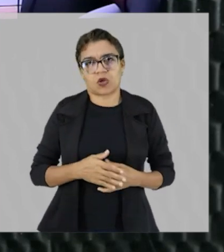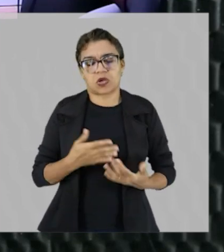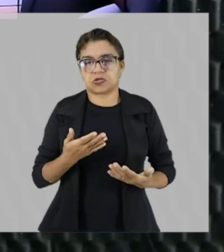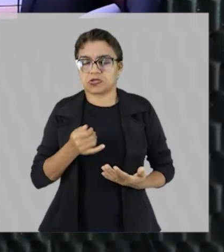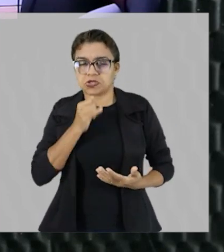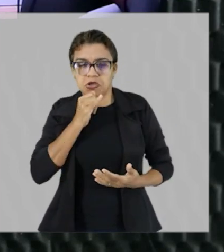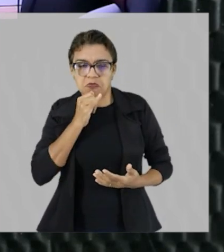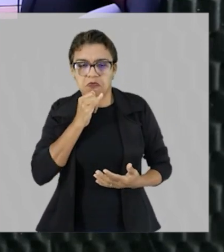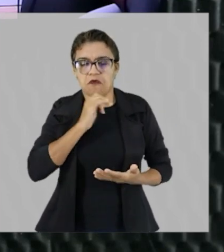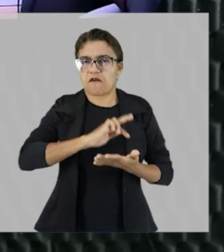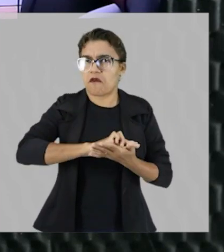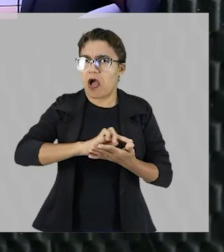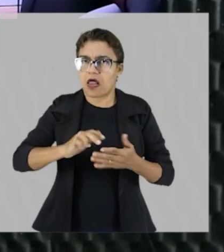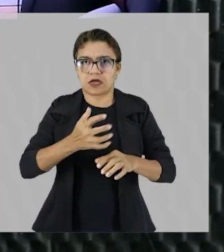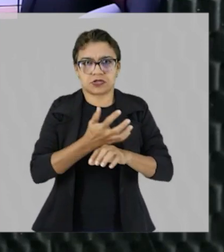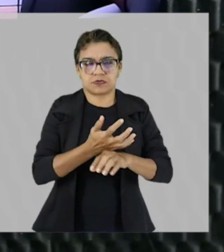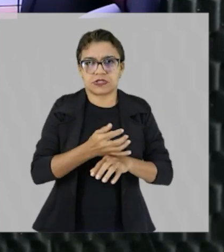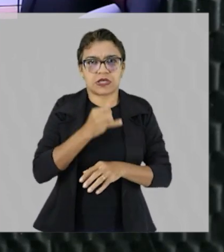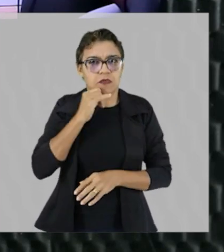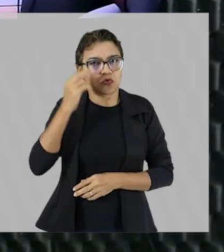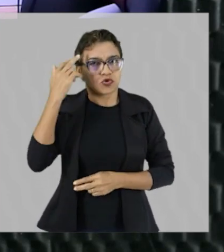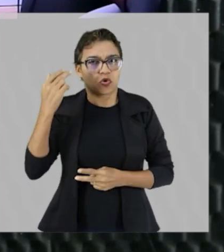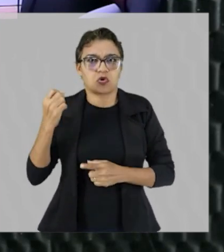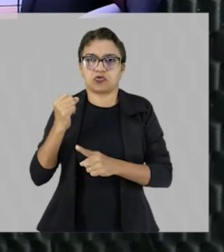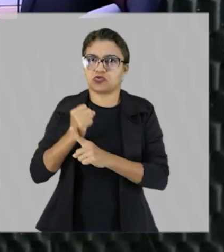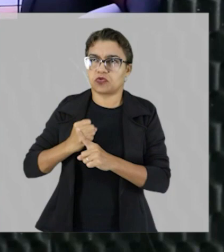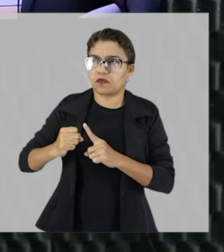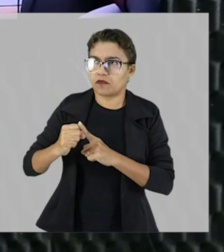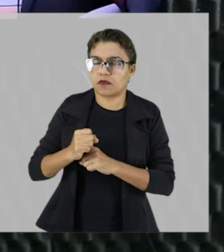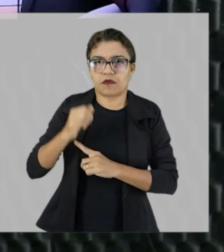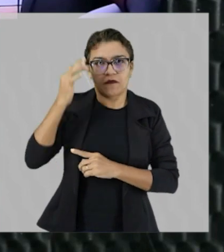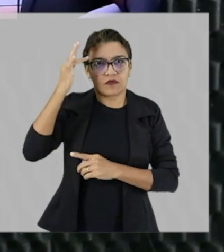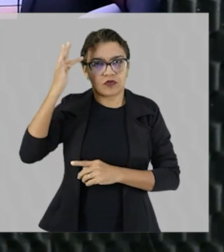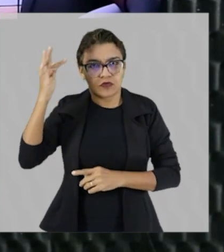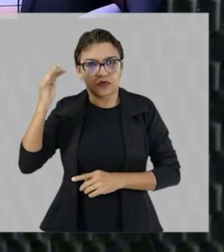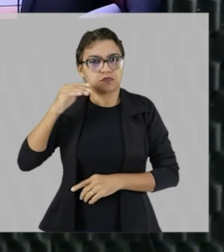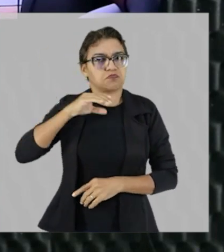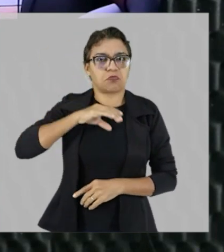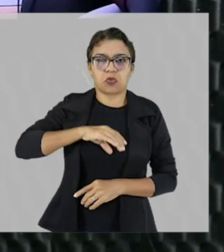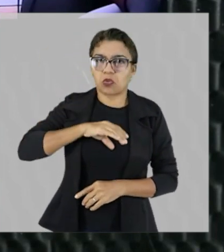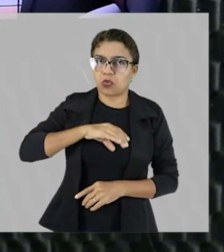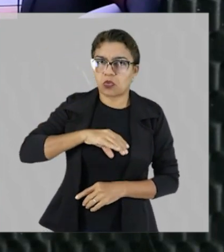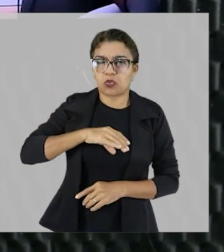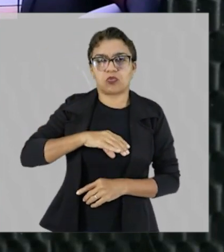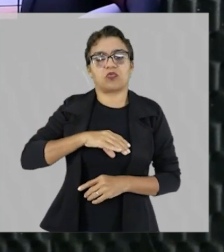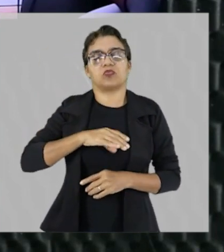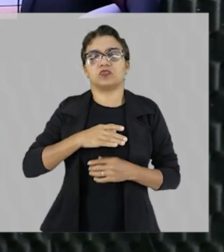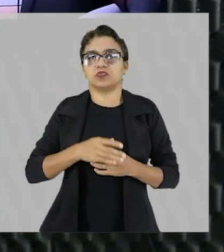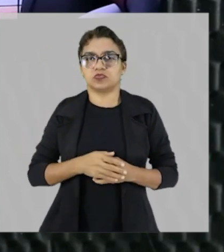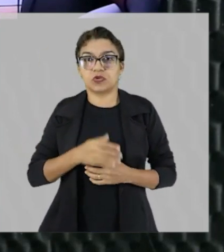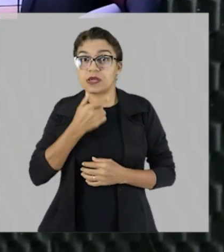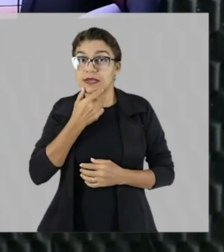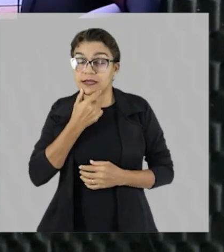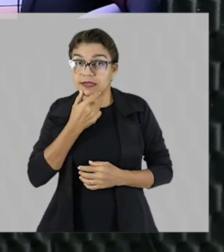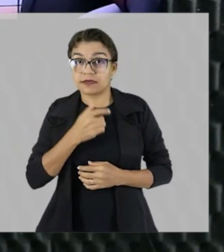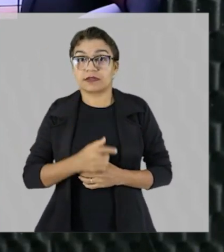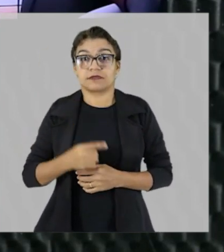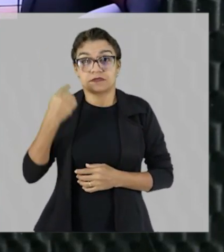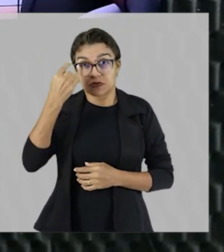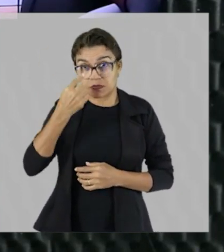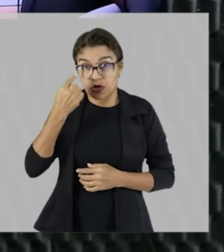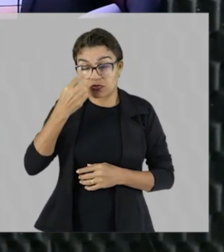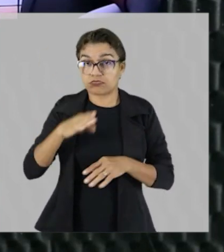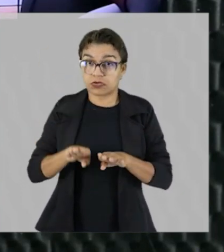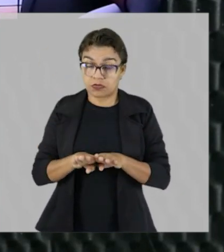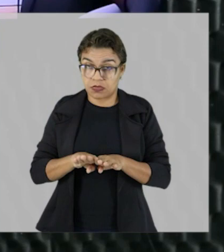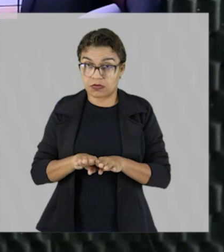né? História, sociologia, filosofia, língua portuguesa, língua inglesa, espanhol também.